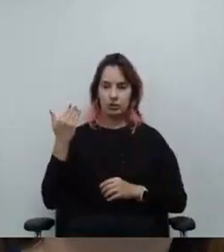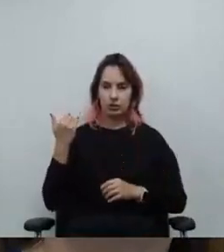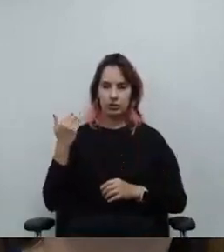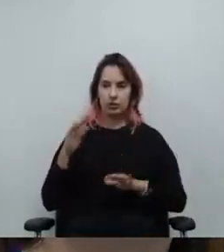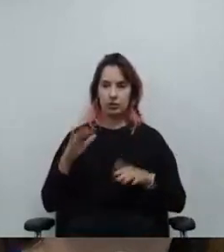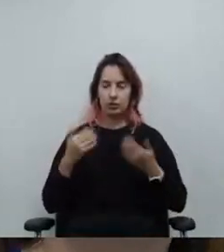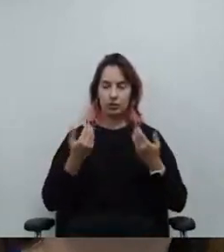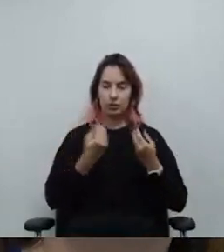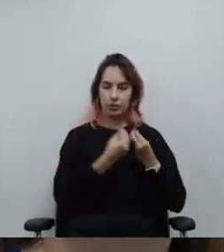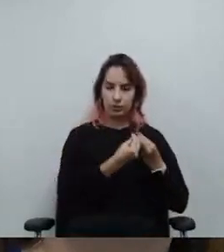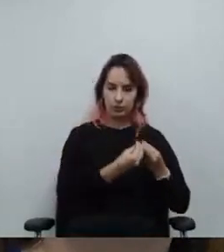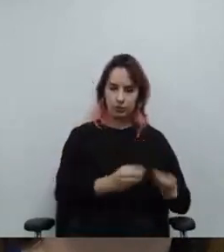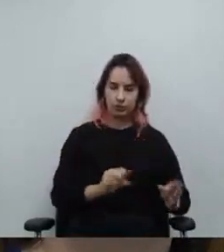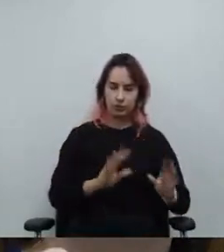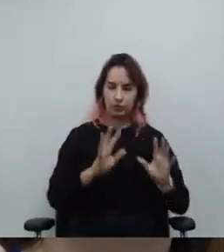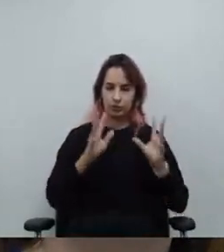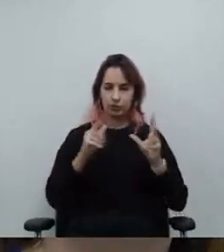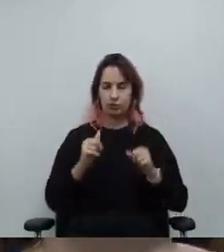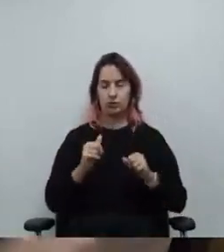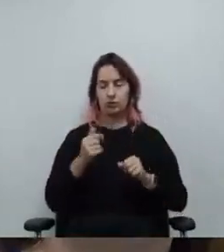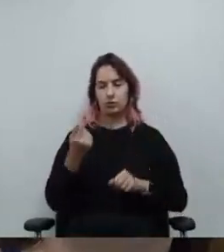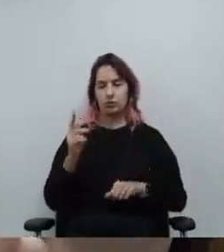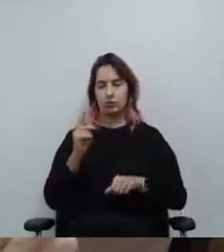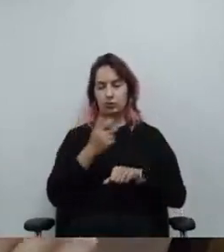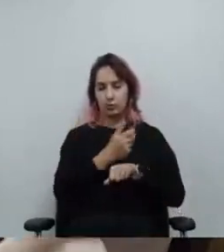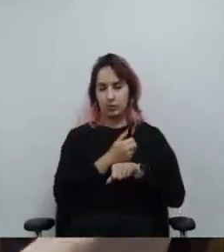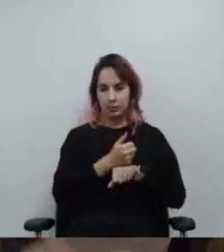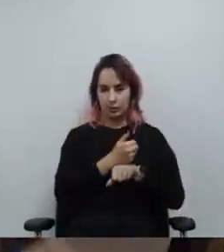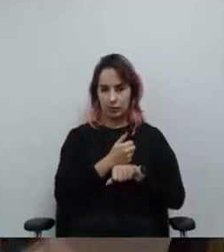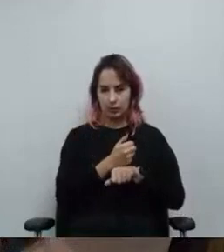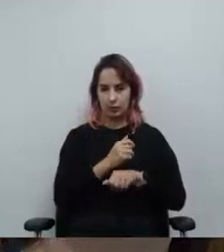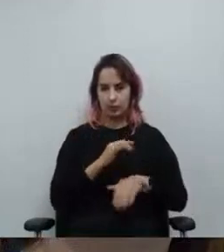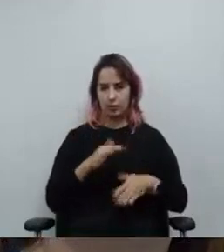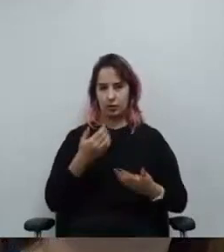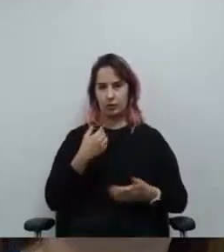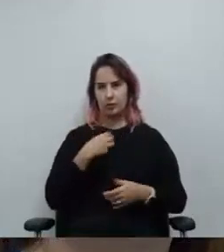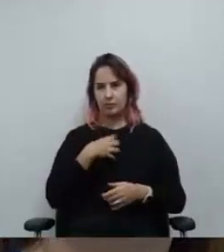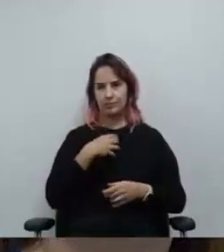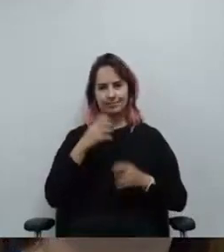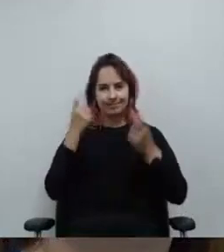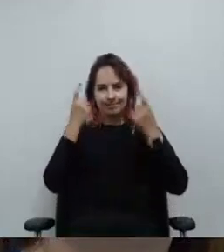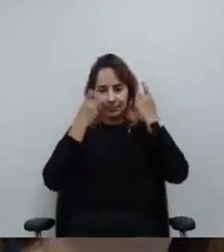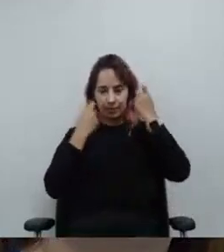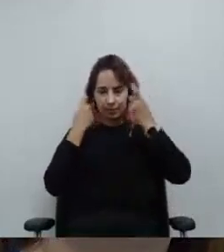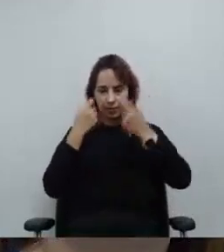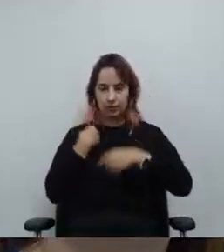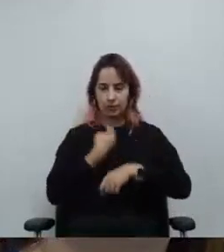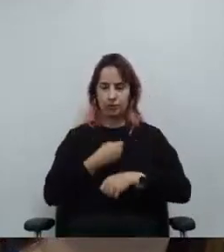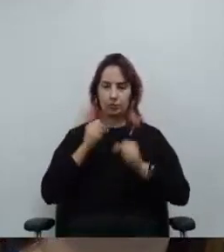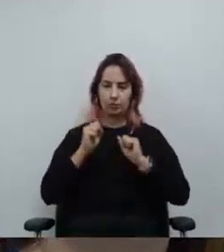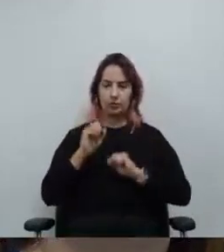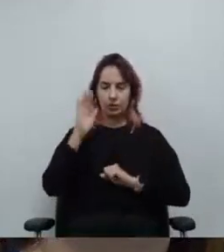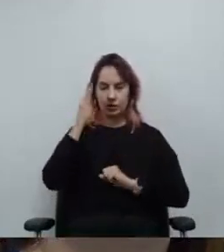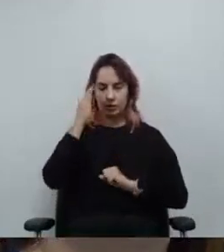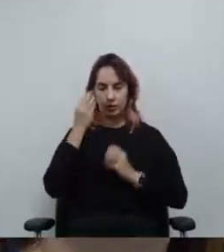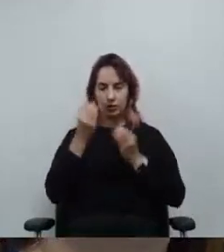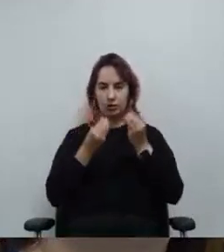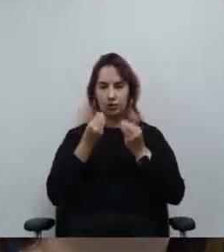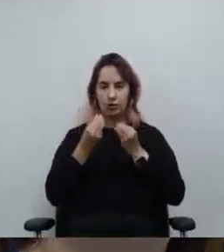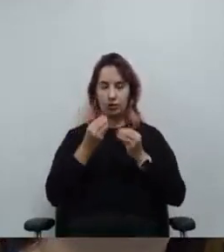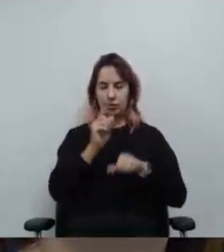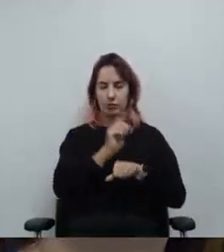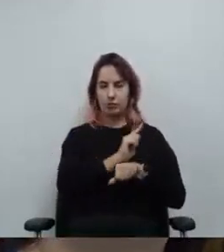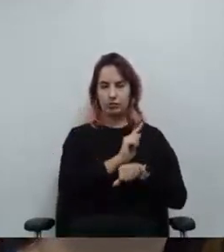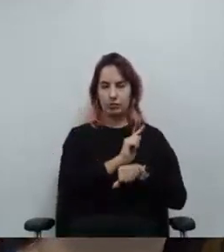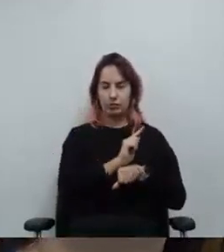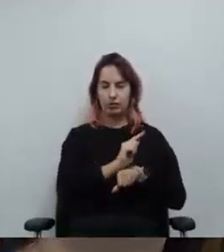um prejuízo para todo sempre na sua carreira. Então esse é um ponto que me preocupa um pouco para a gente entender qual que é a perspectiva da